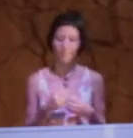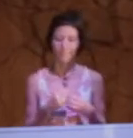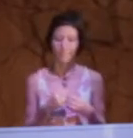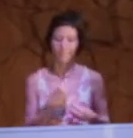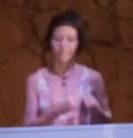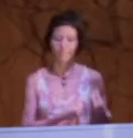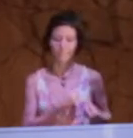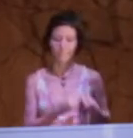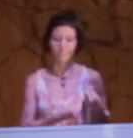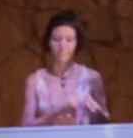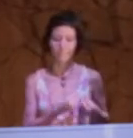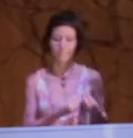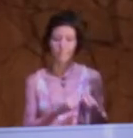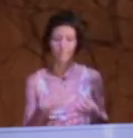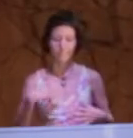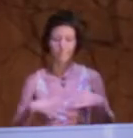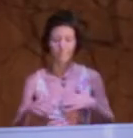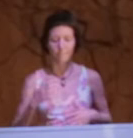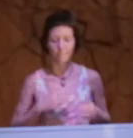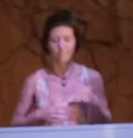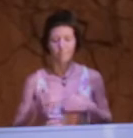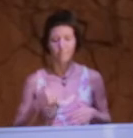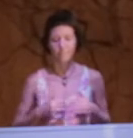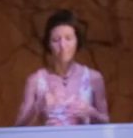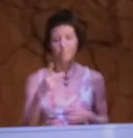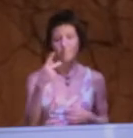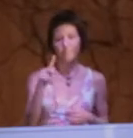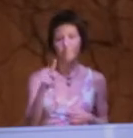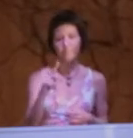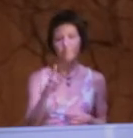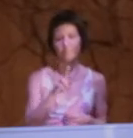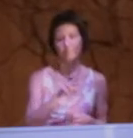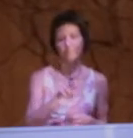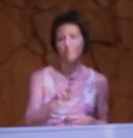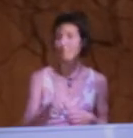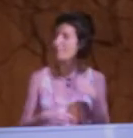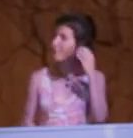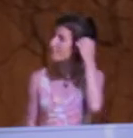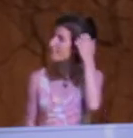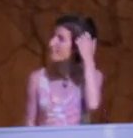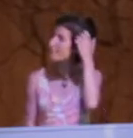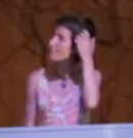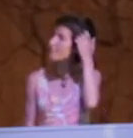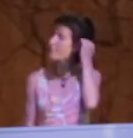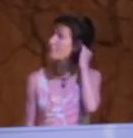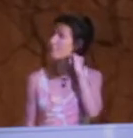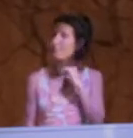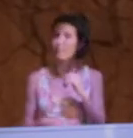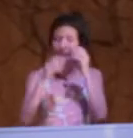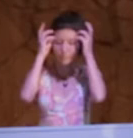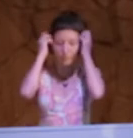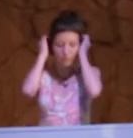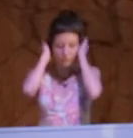situação mais suave. Até que destravar. Numa situação mais suave, eu